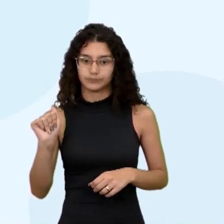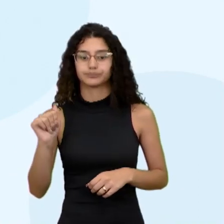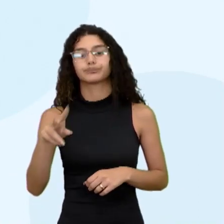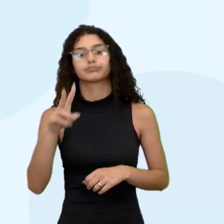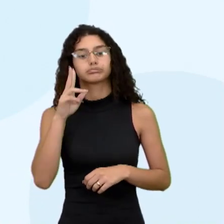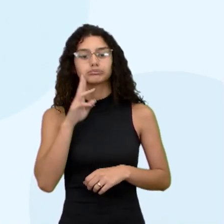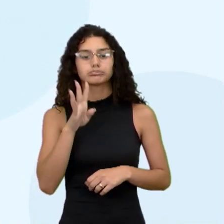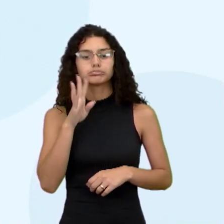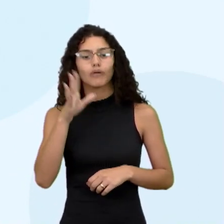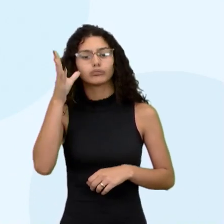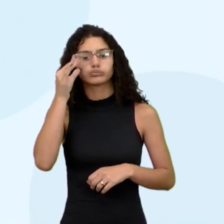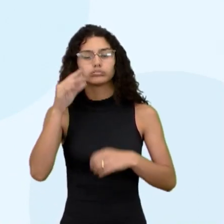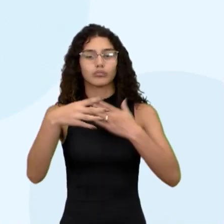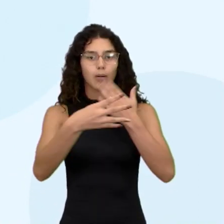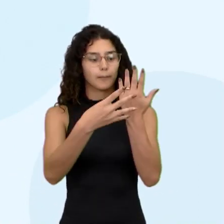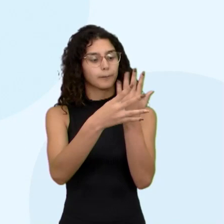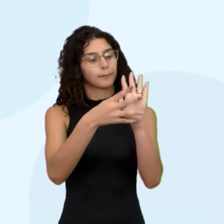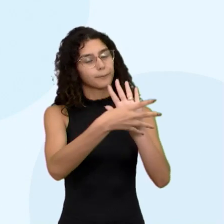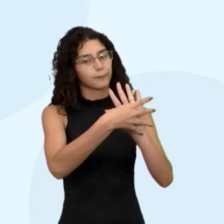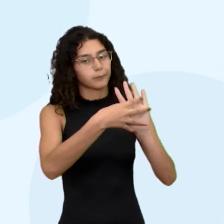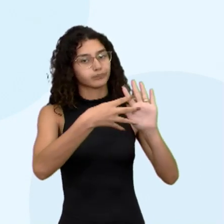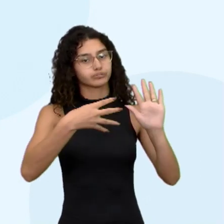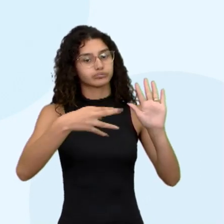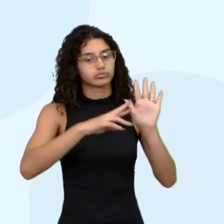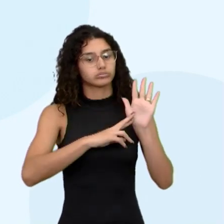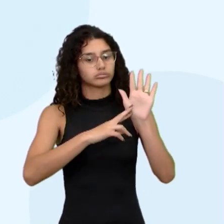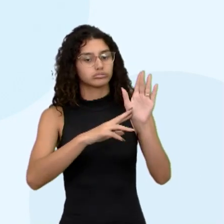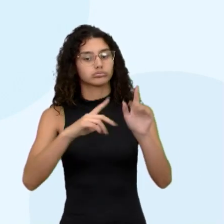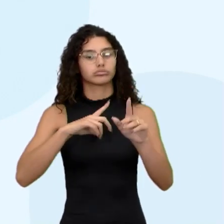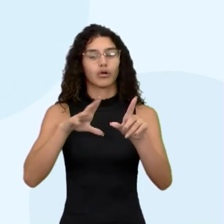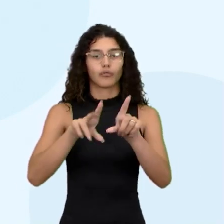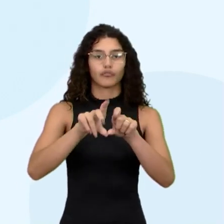camadas sobrepostas, né, que acabam mostrando aí